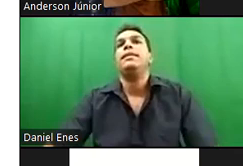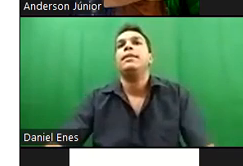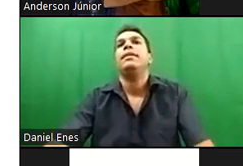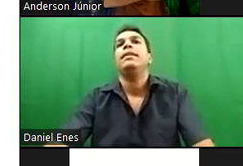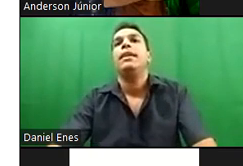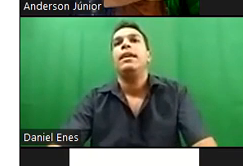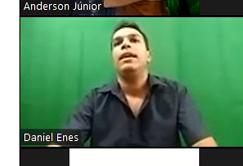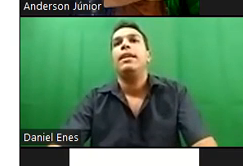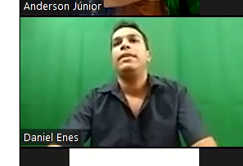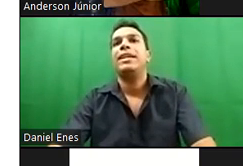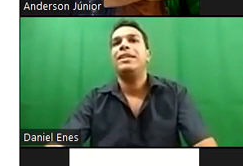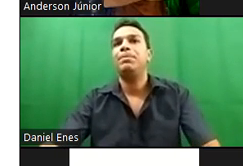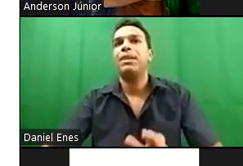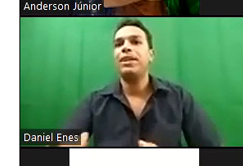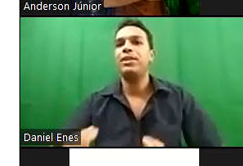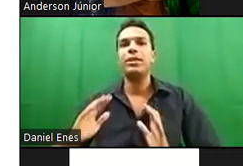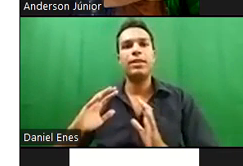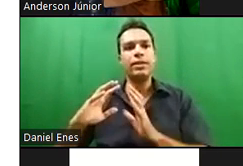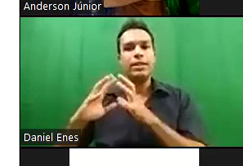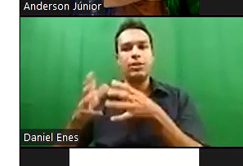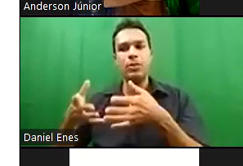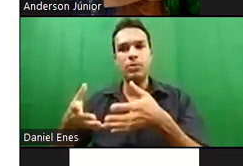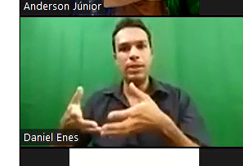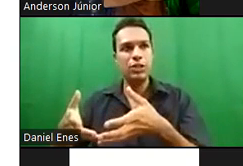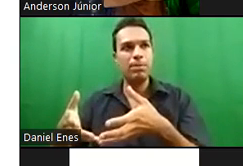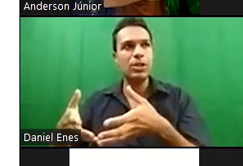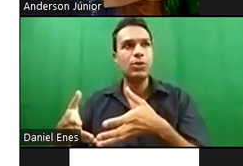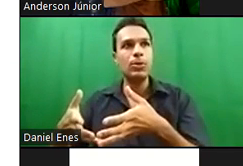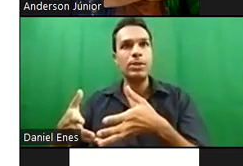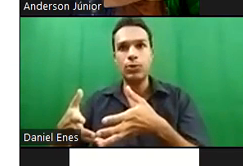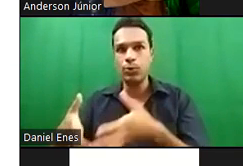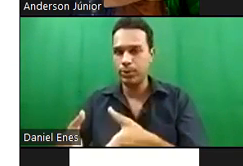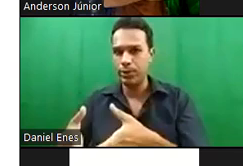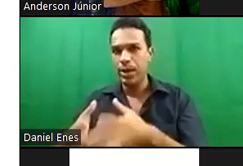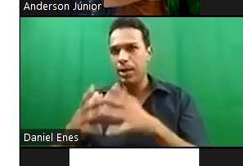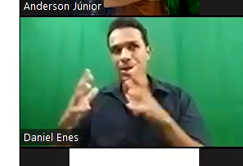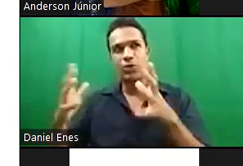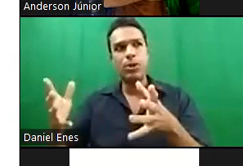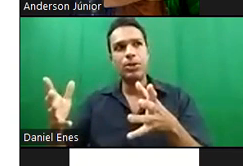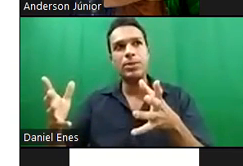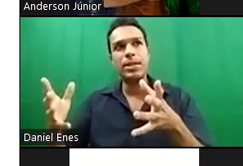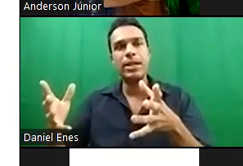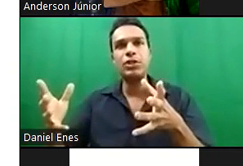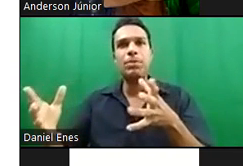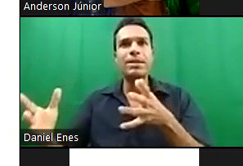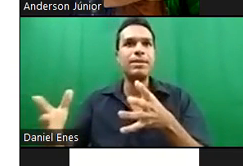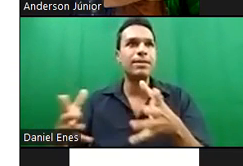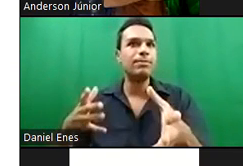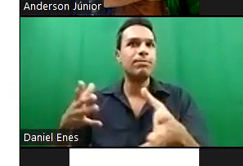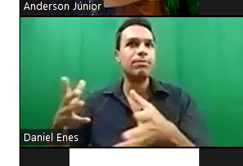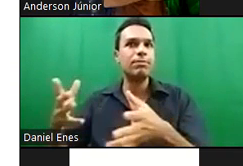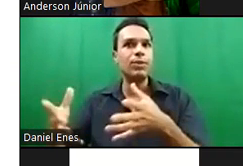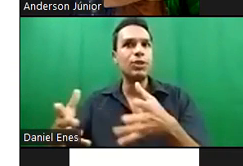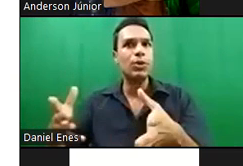passa daqui para frente entender que nós vamos falar de pessoas surdas. Mas uma outra coisa que a gente